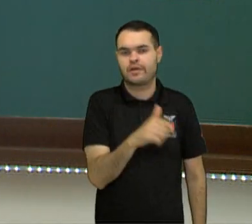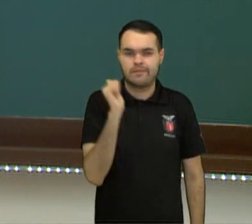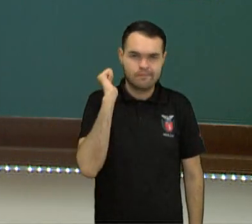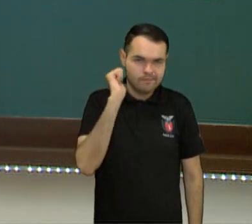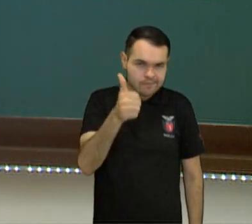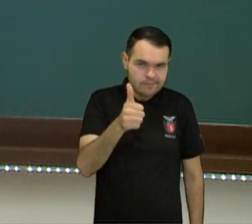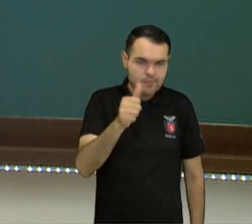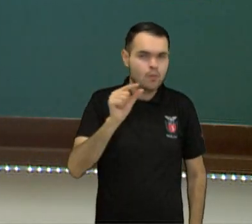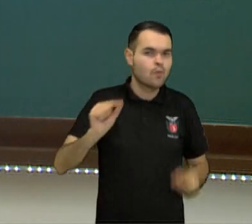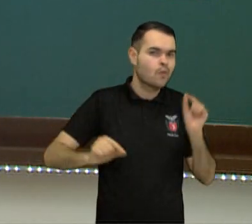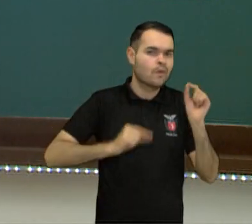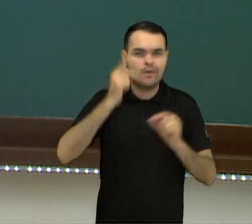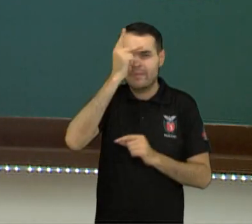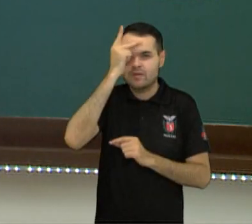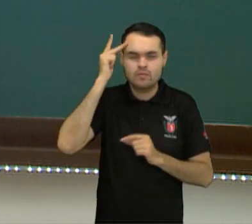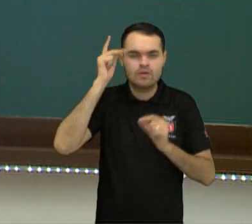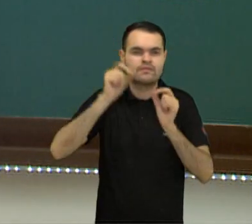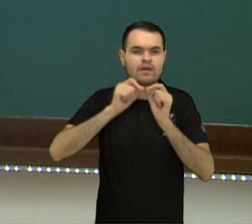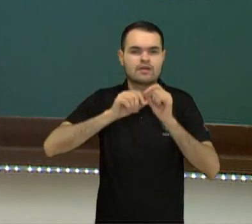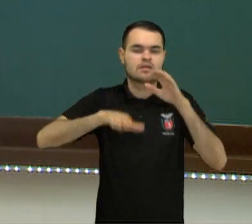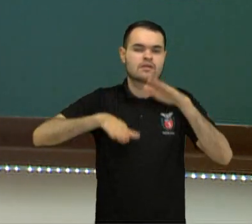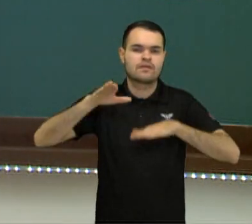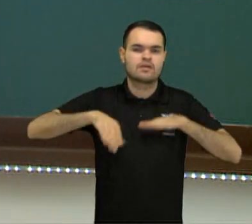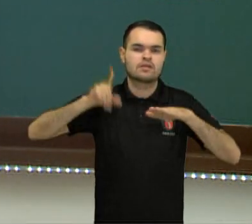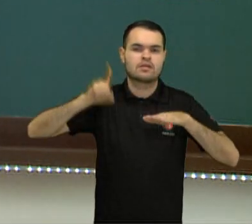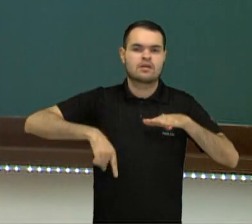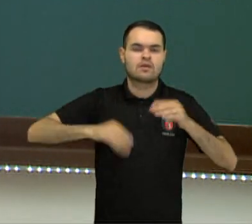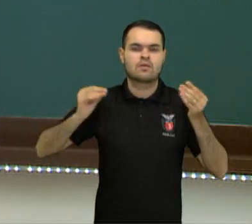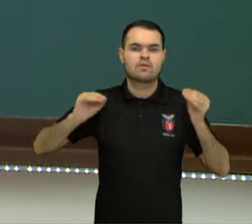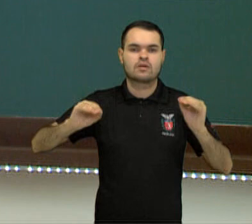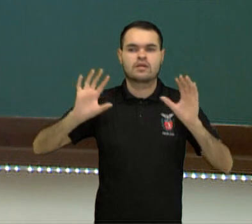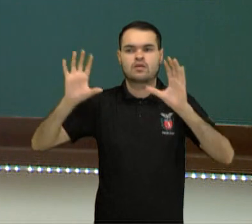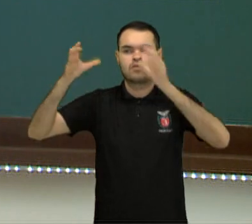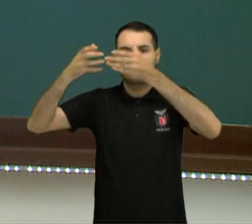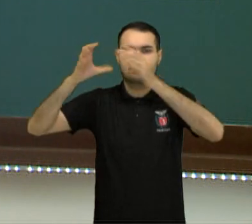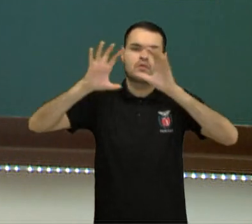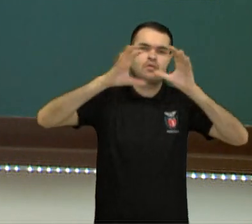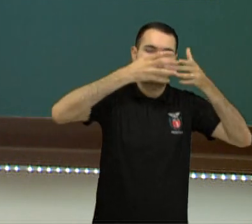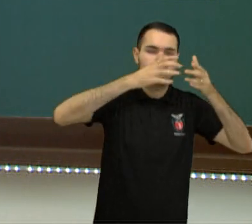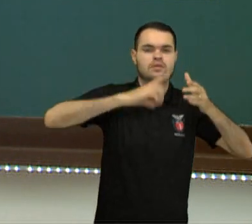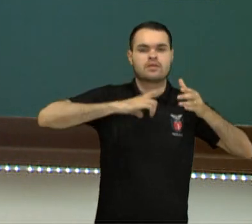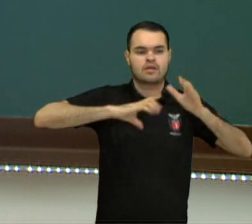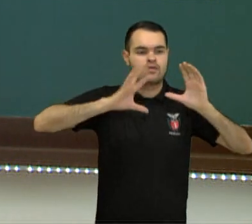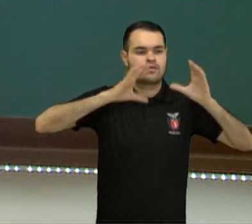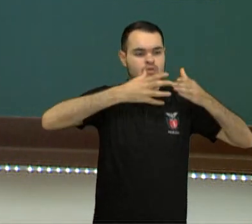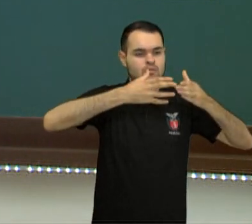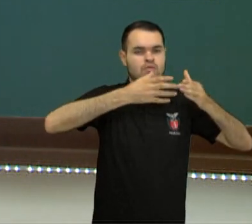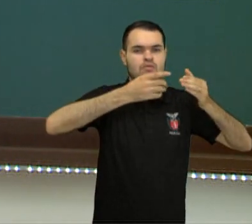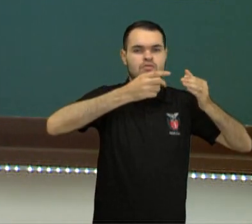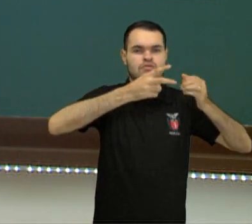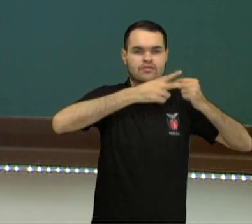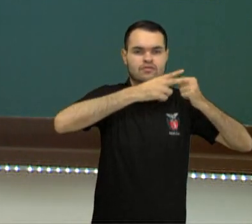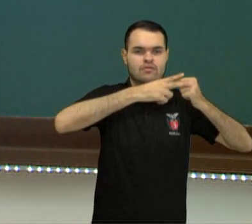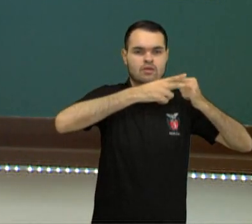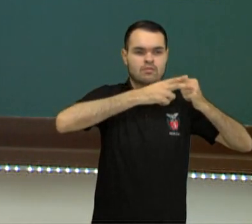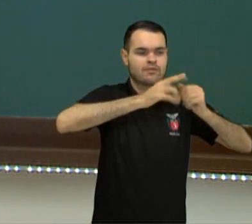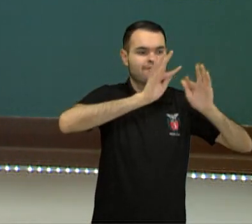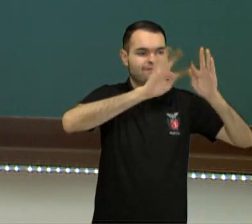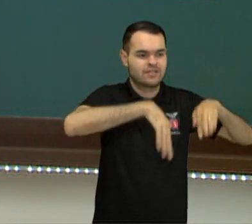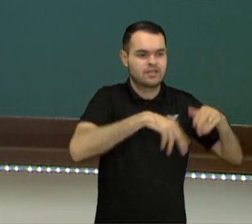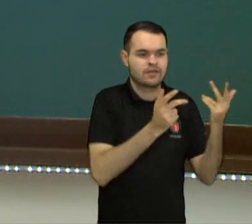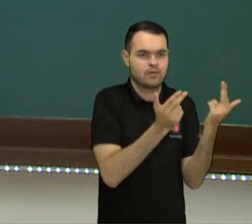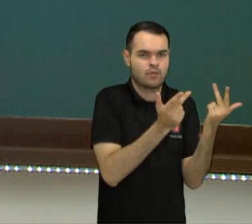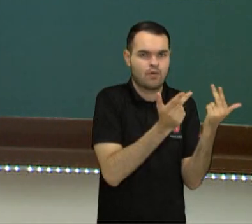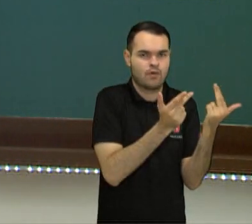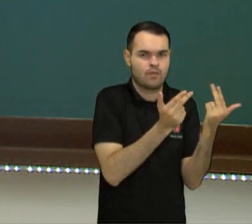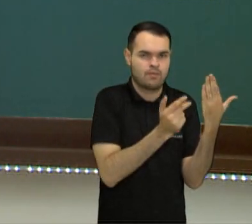Tá? O que as pessoas fazem, às vezes, é o seguinte, colocar em grupos, porque às vezes tem um grupo de verbos que terminam do mesmo jeito na forma de